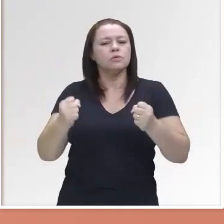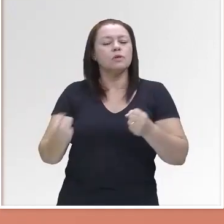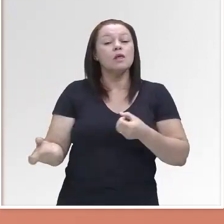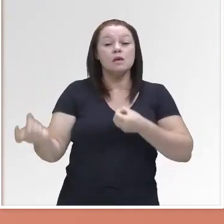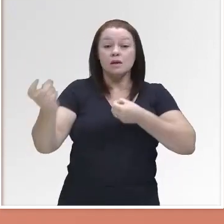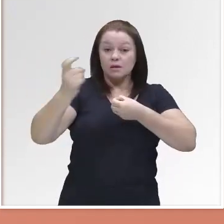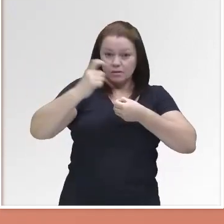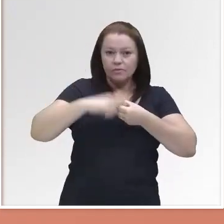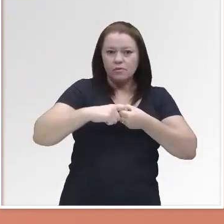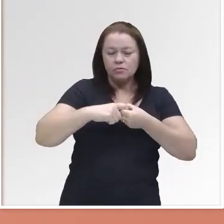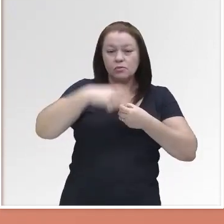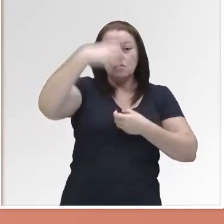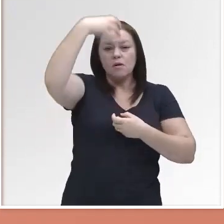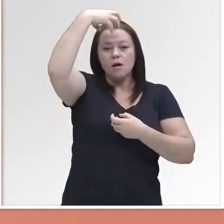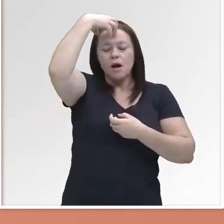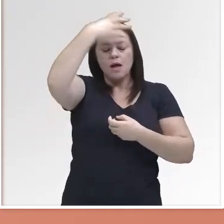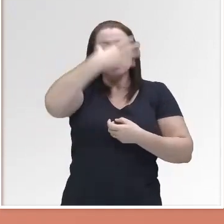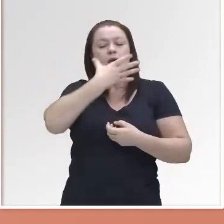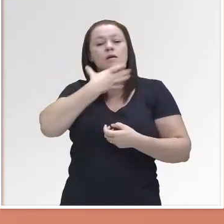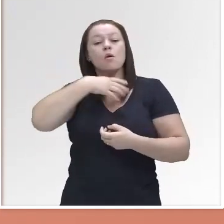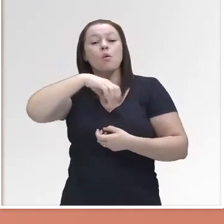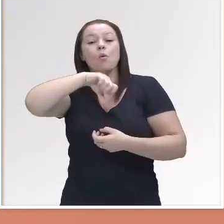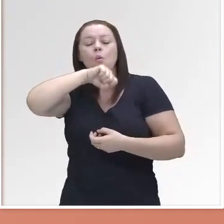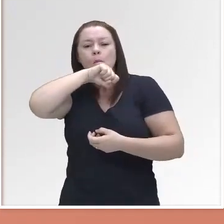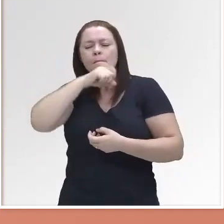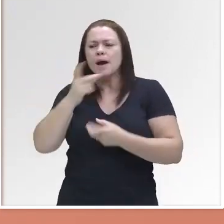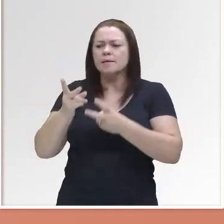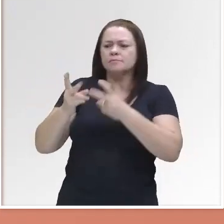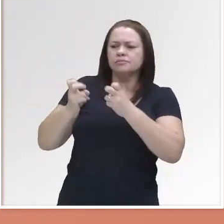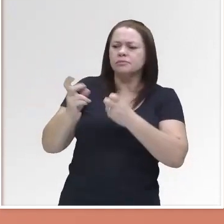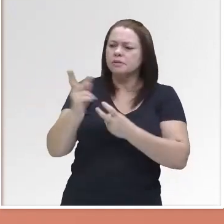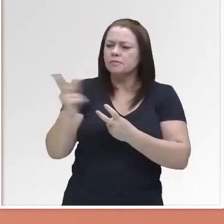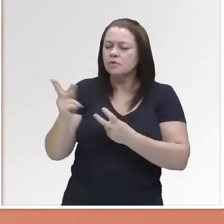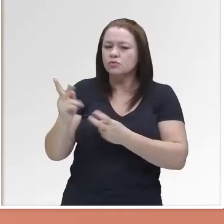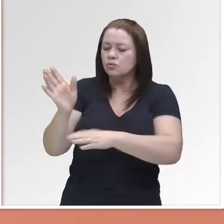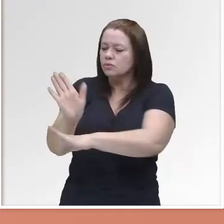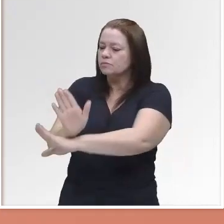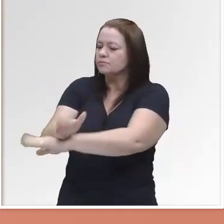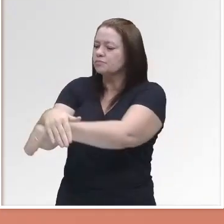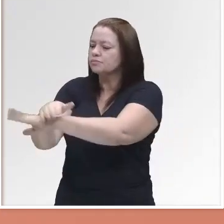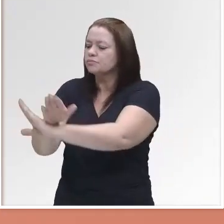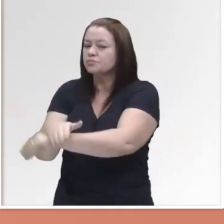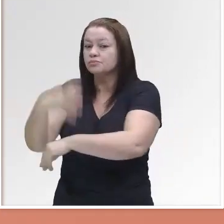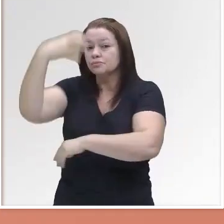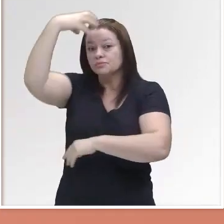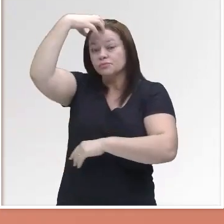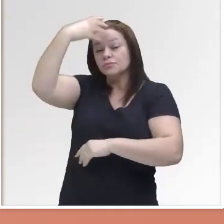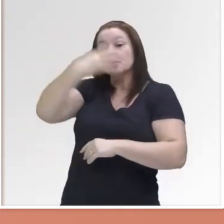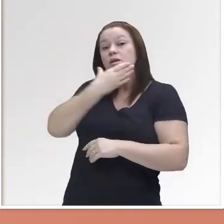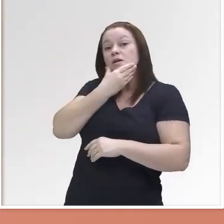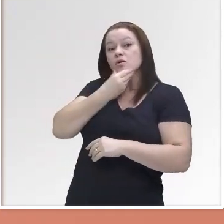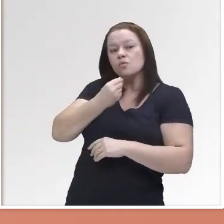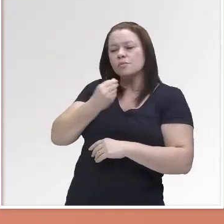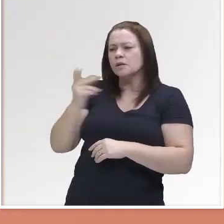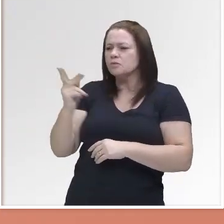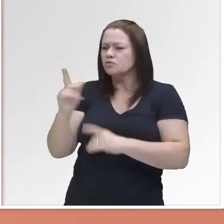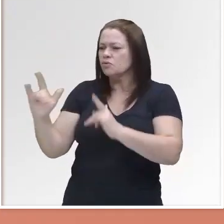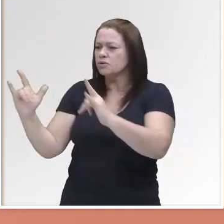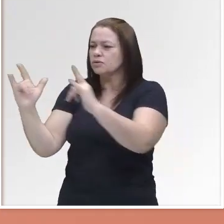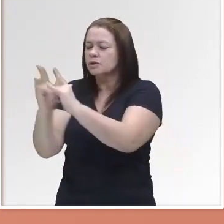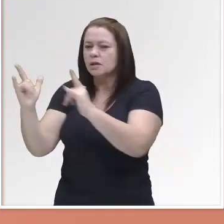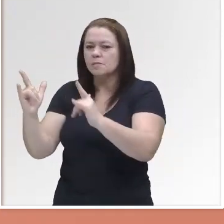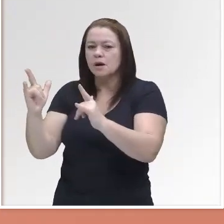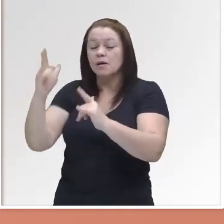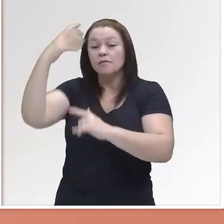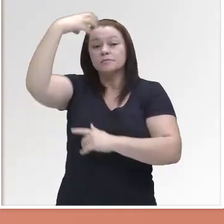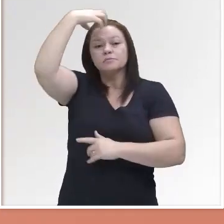Eric e Ariel gostavam um do outro, transformou a cauda de Ariel em pernas novamente, para que Ariel